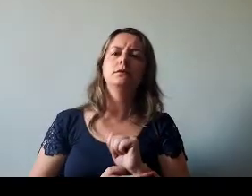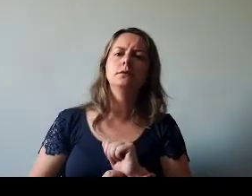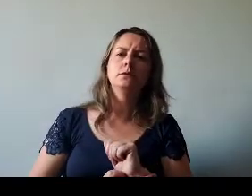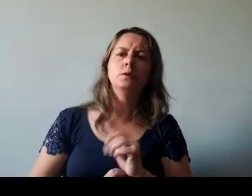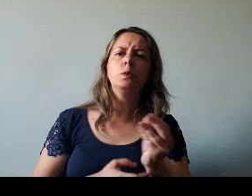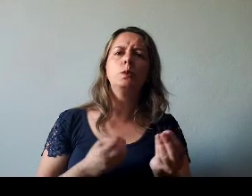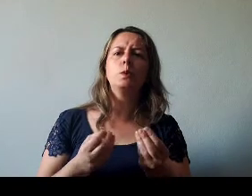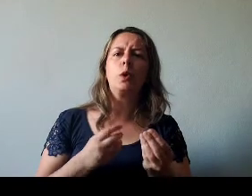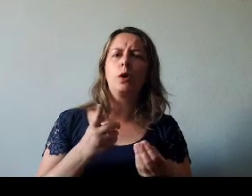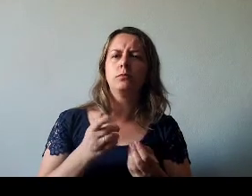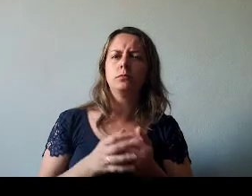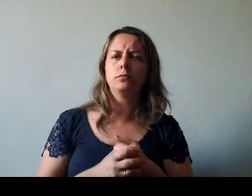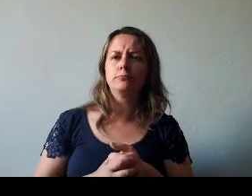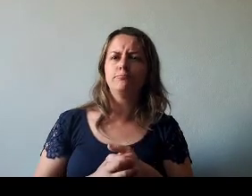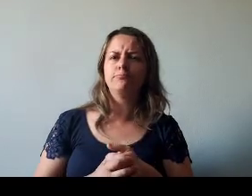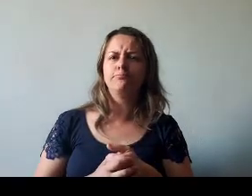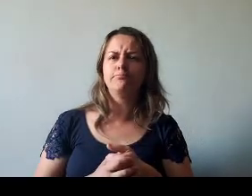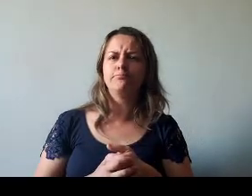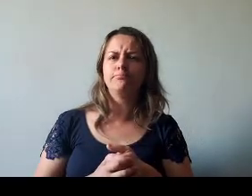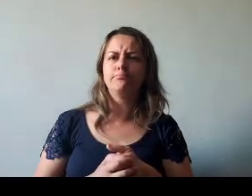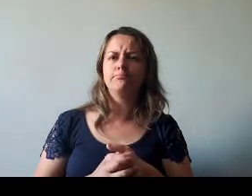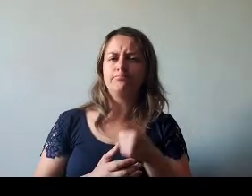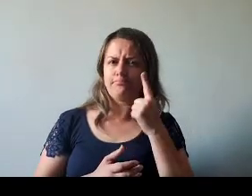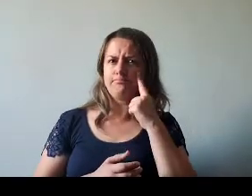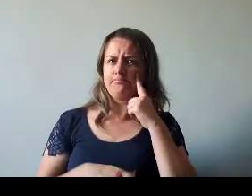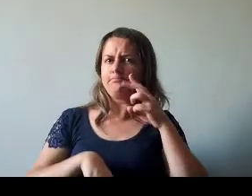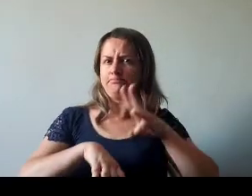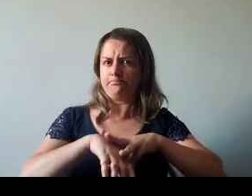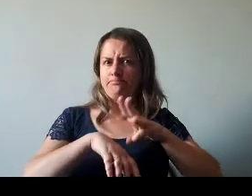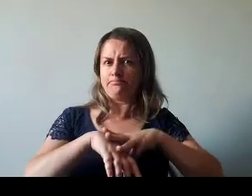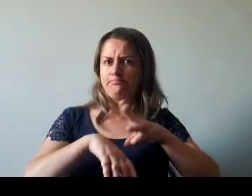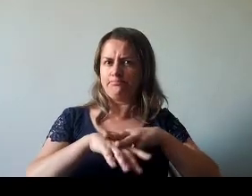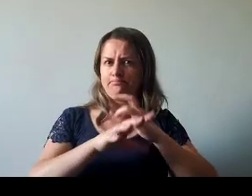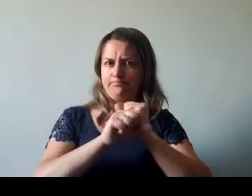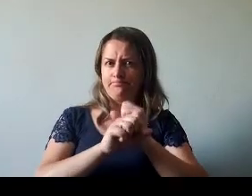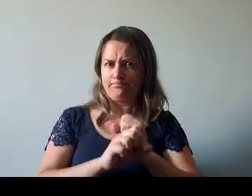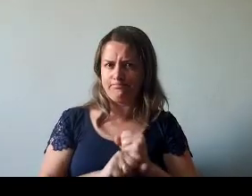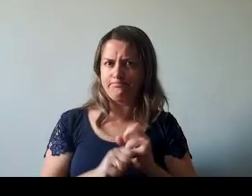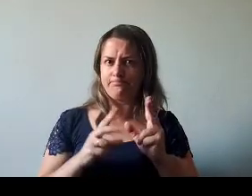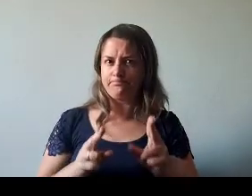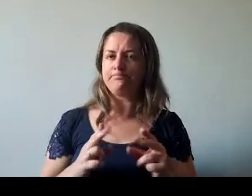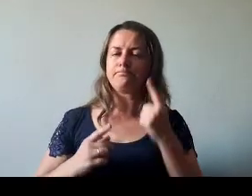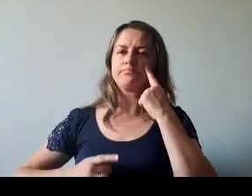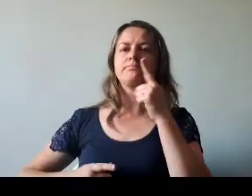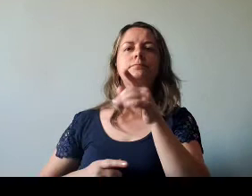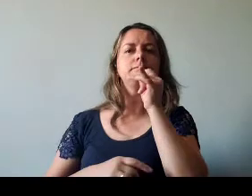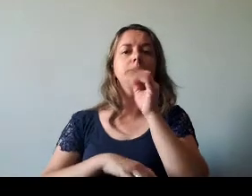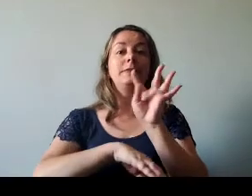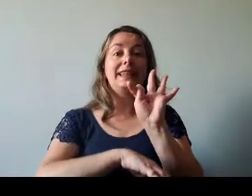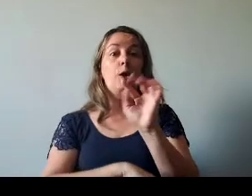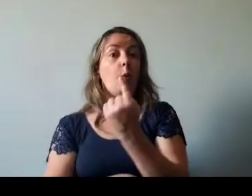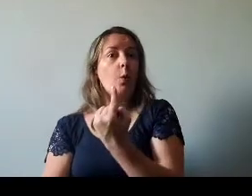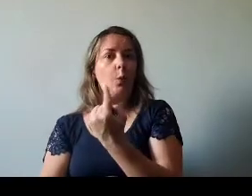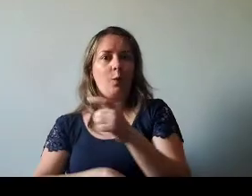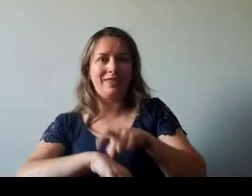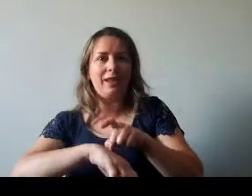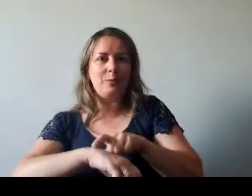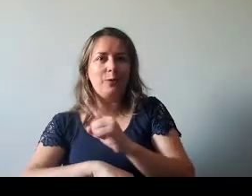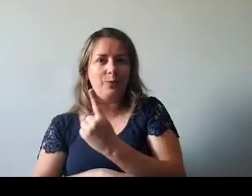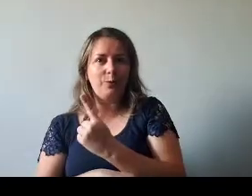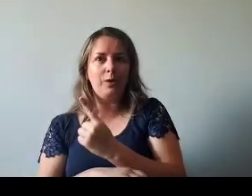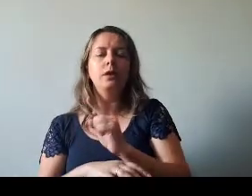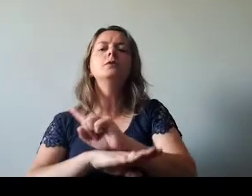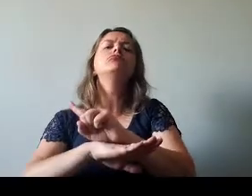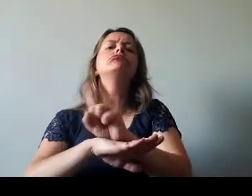Vou fazer matematicamente para vocês entenderem. Em t igual a 1, a velocidade seria 5,